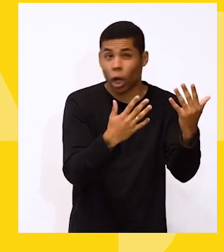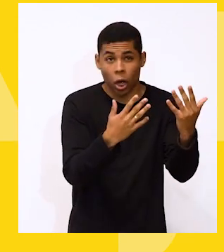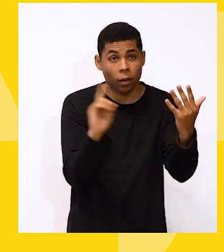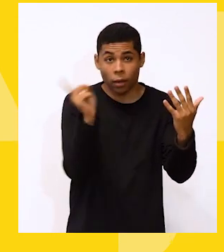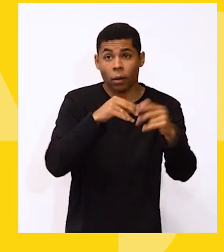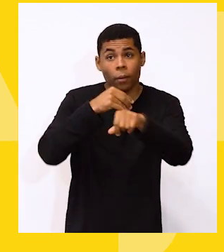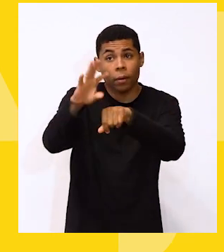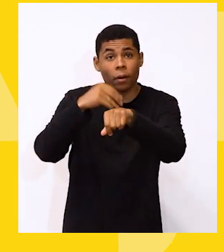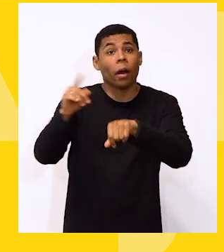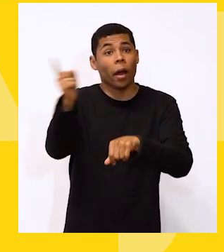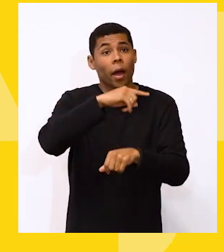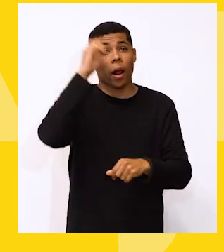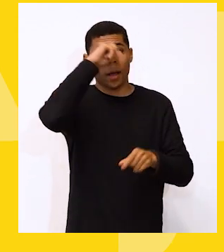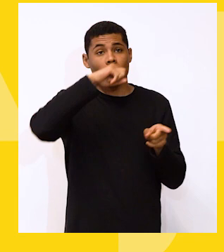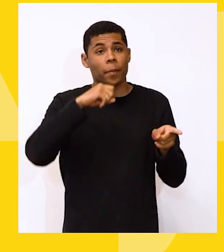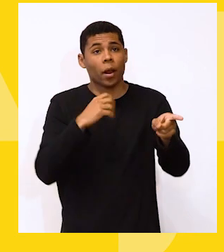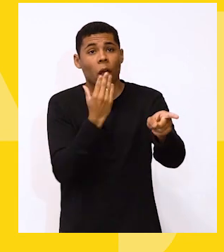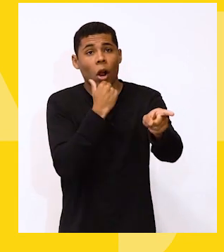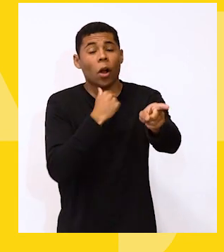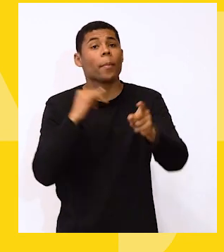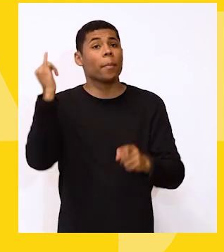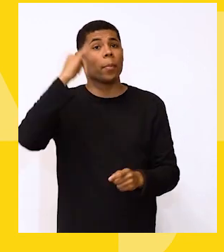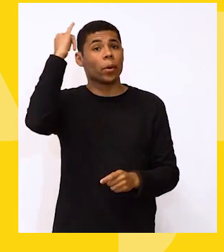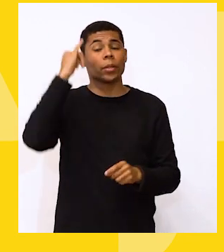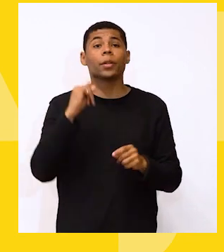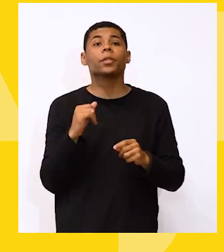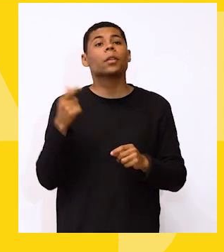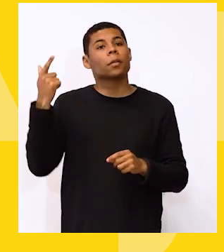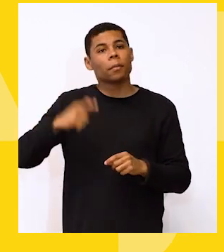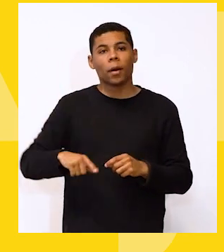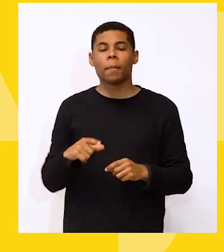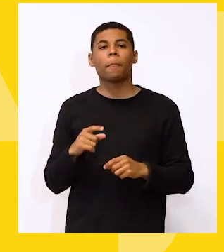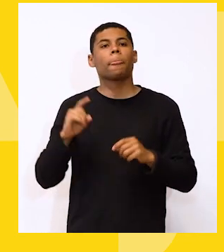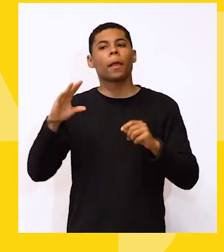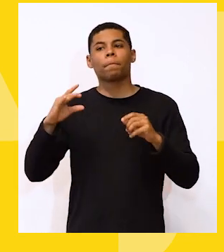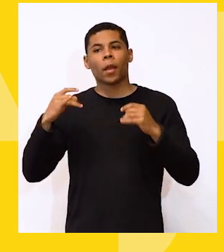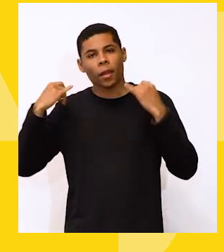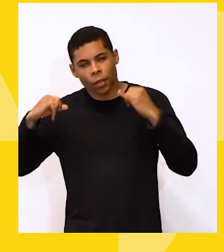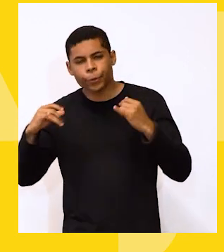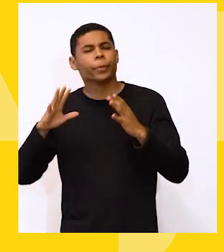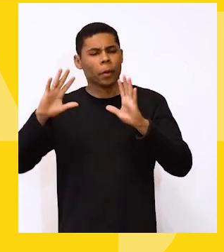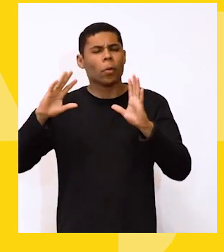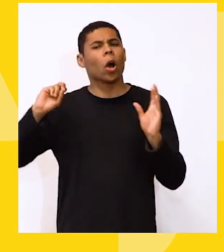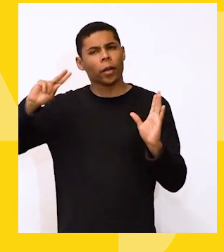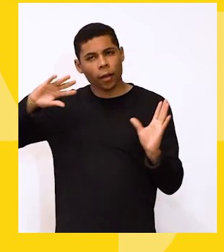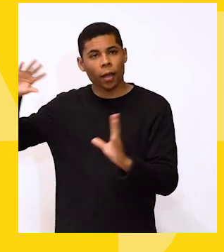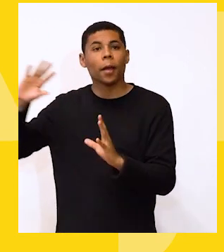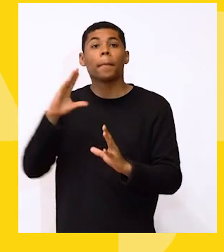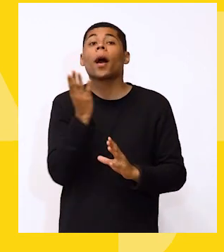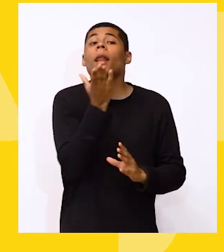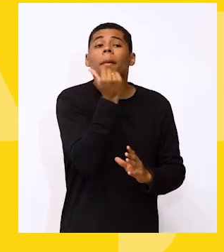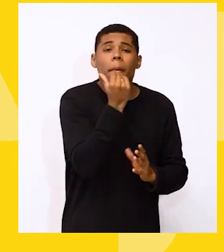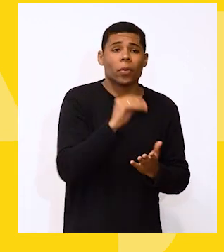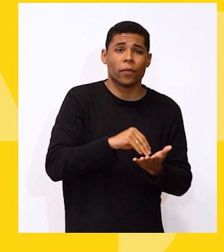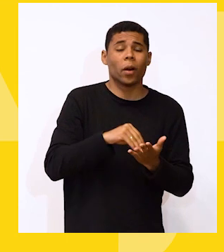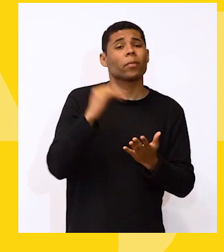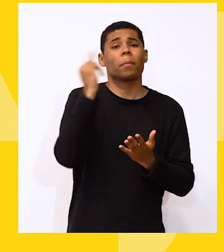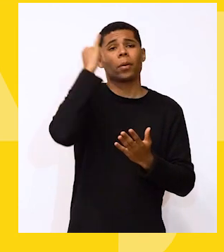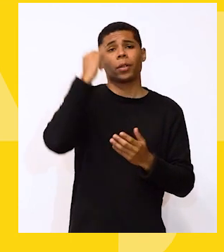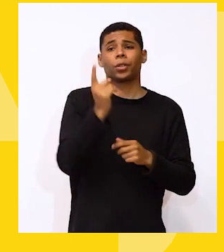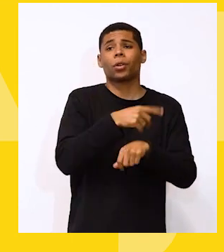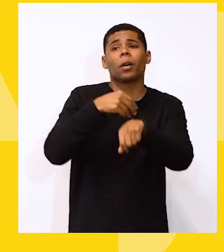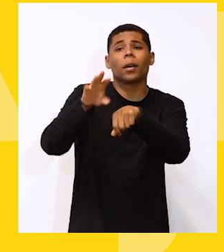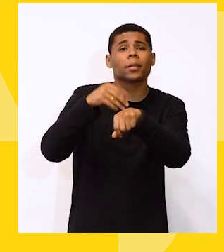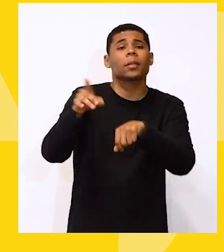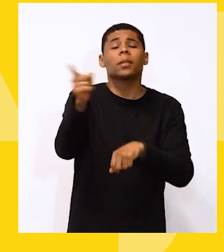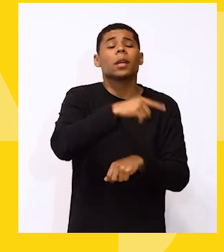consciência né sem ter consumo de energia e demasia como também falta de alimentos vocês trabalhar melhor no ensino da seleção